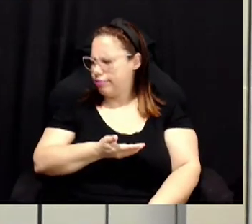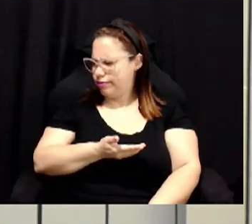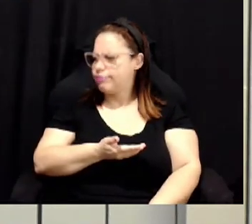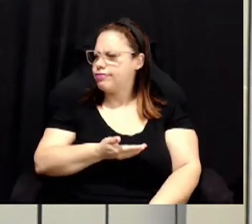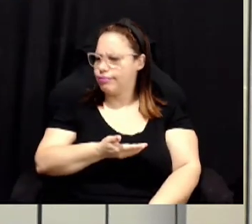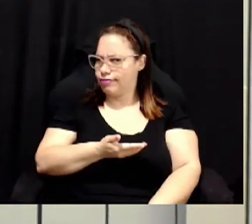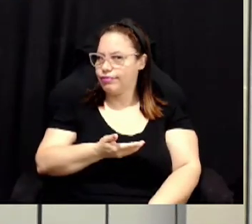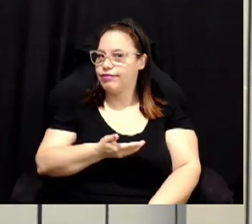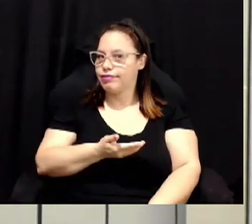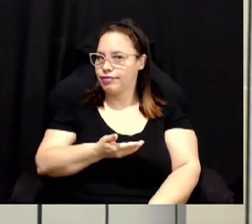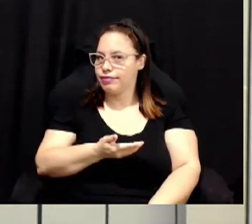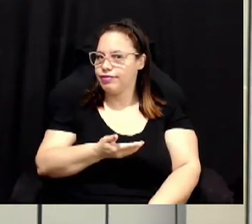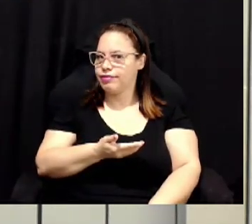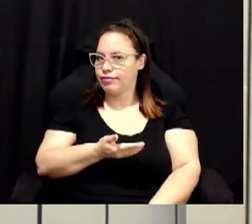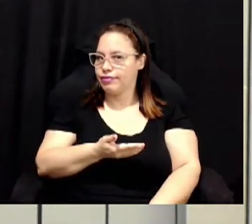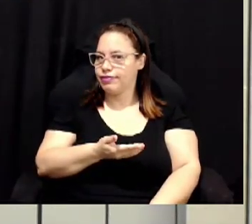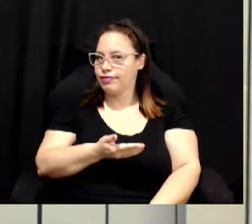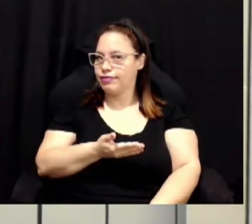número